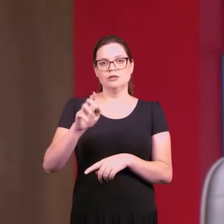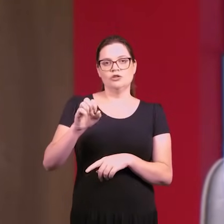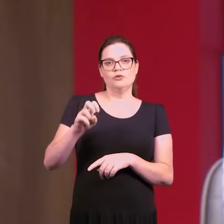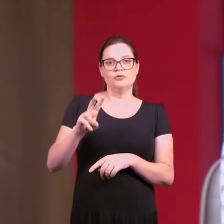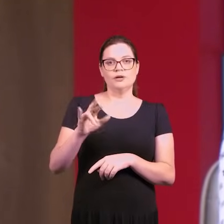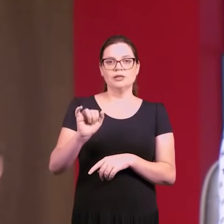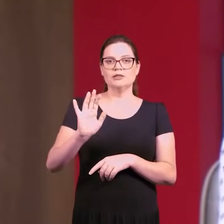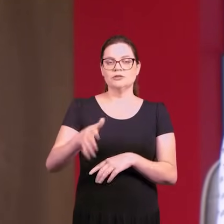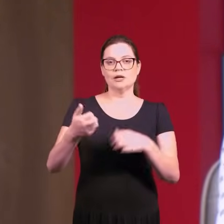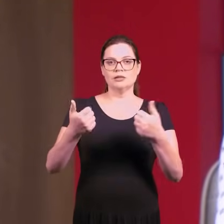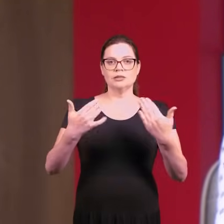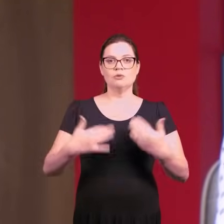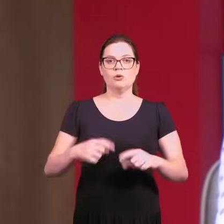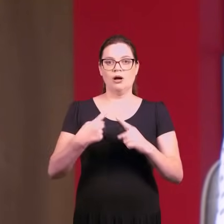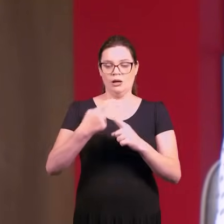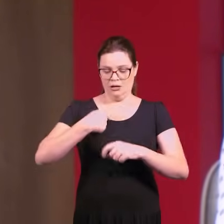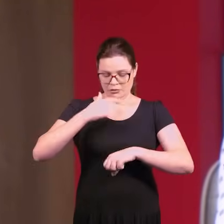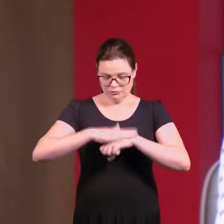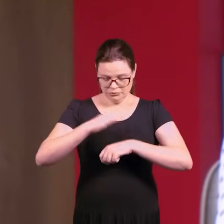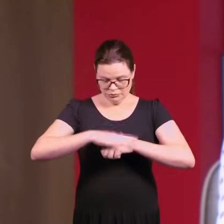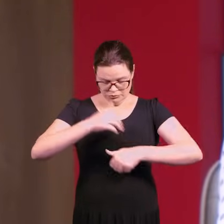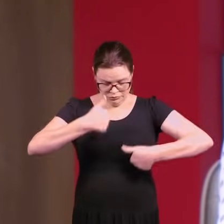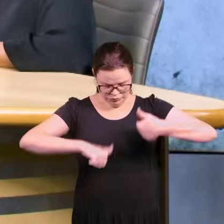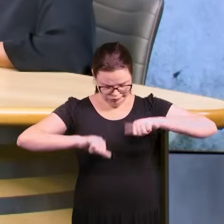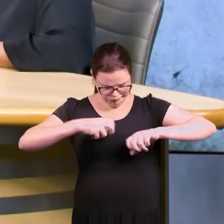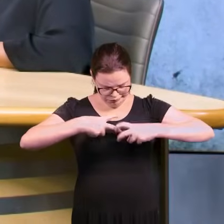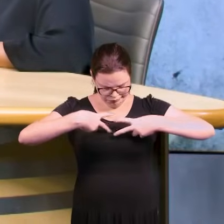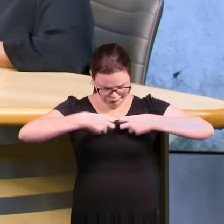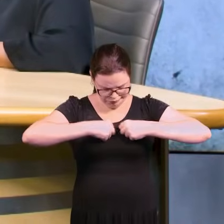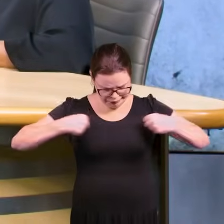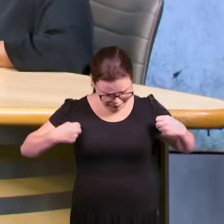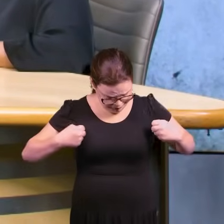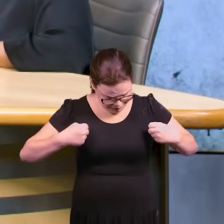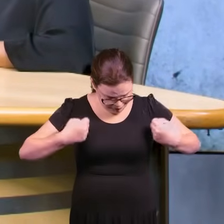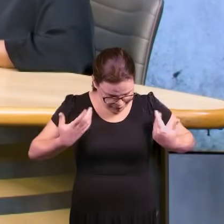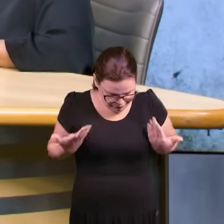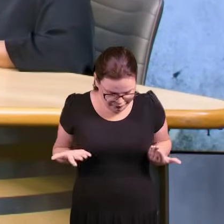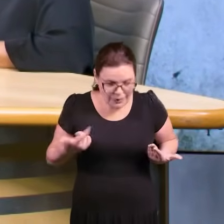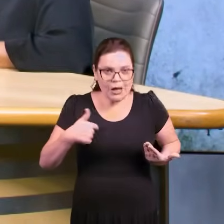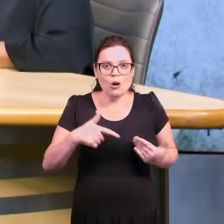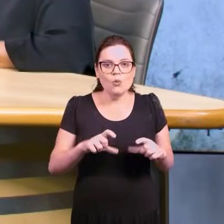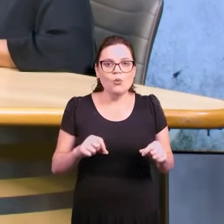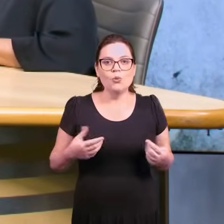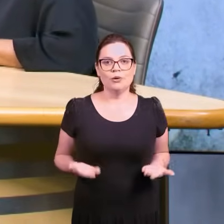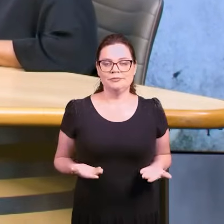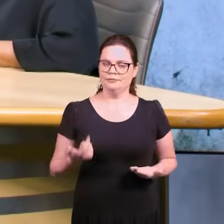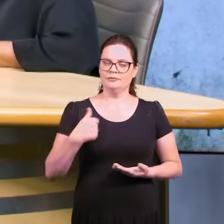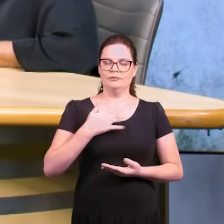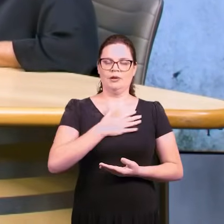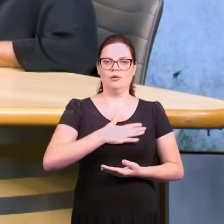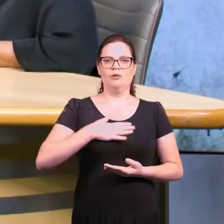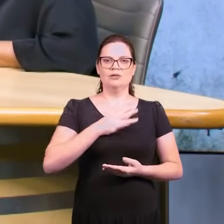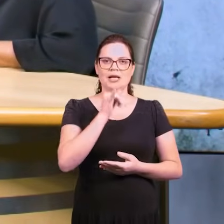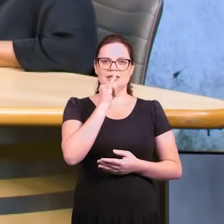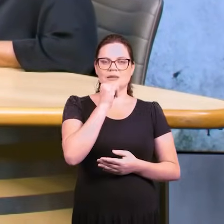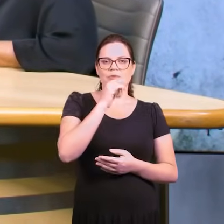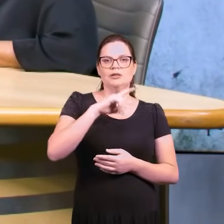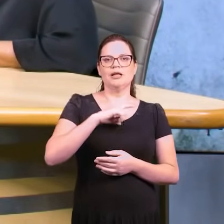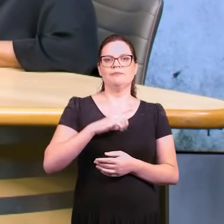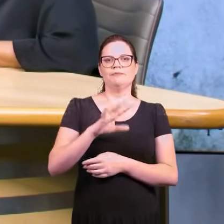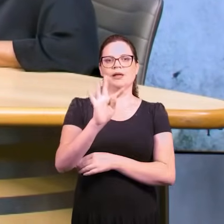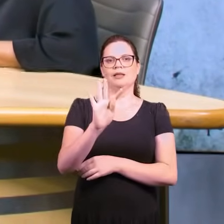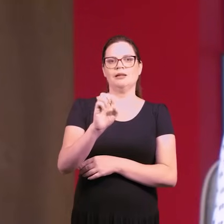sobre isso, é a autoanálise, é se autoconhecer. Porque tem pessoas, né? Então, por exemplo, eu gosto muito de falar aqui sobre os temperamentos,